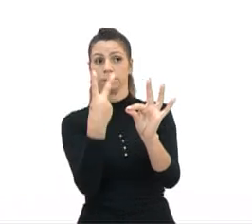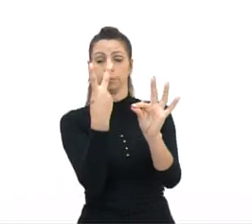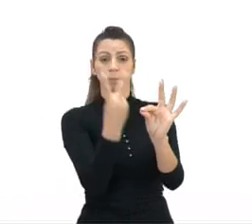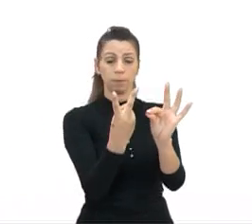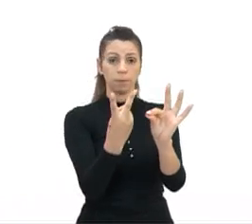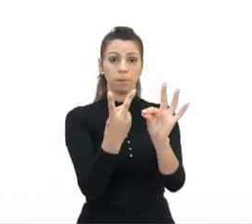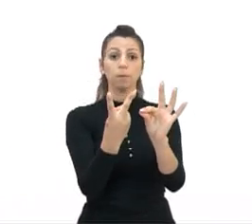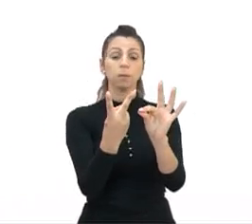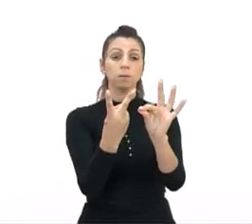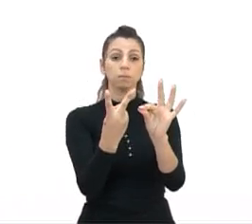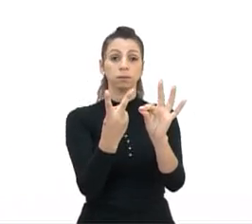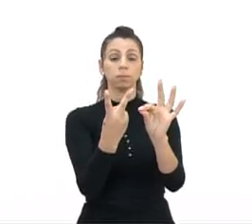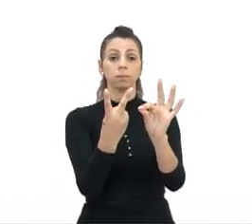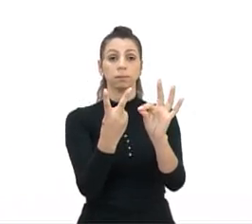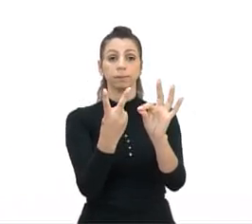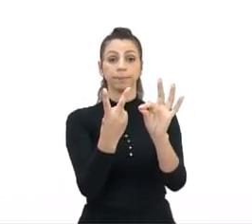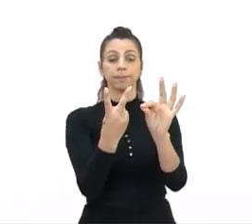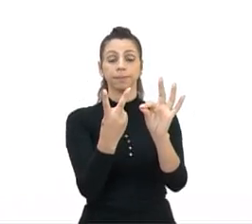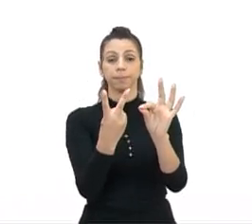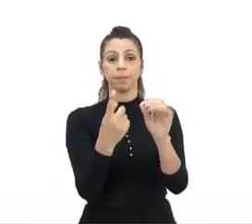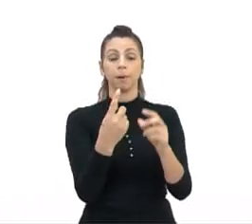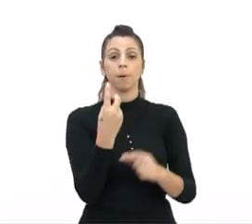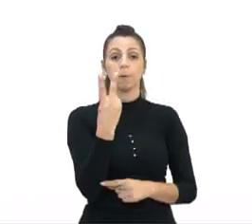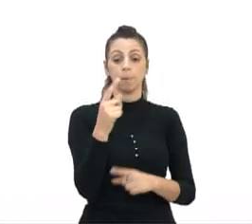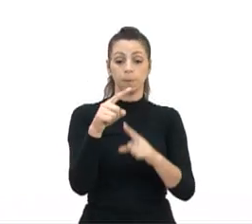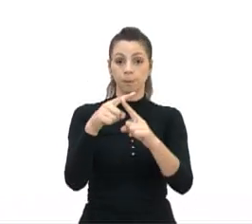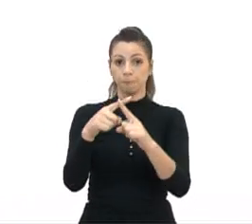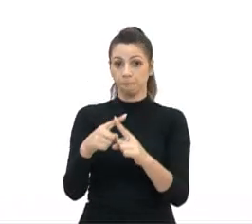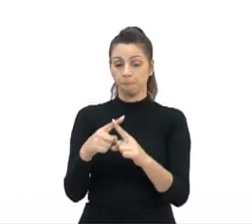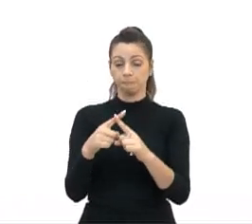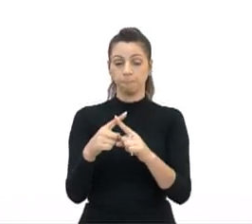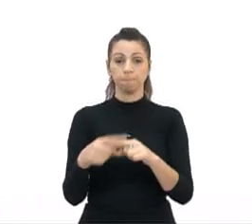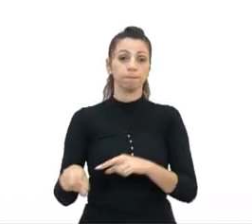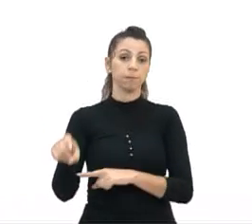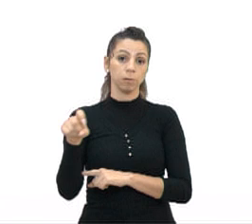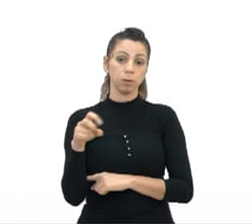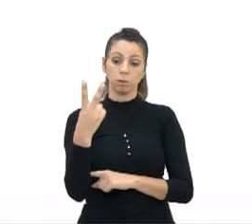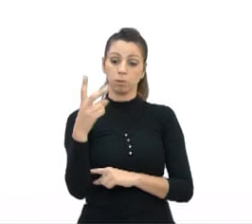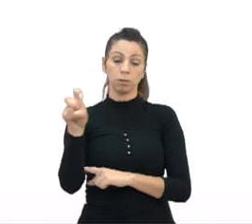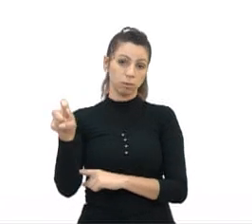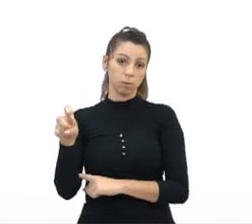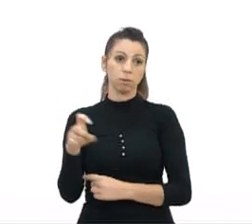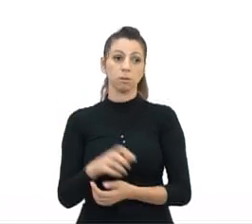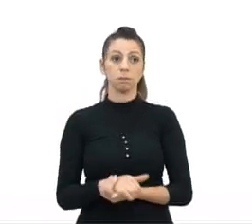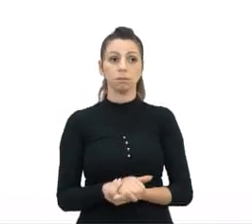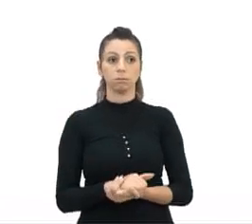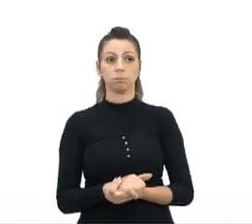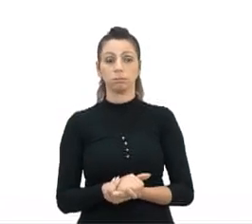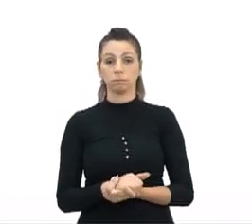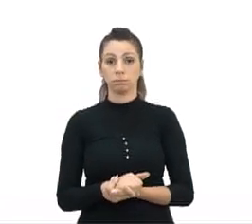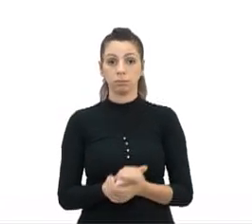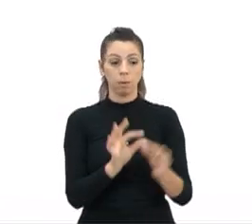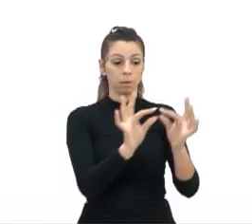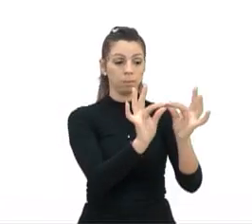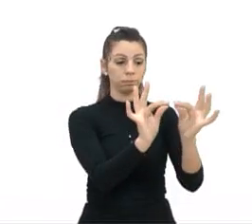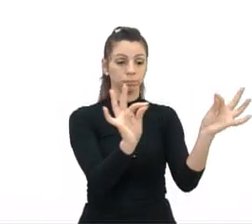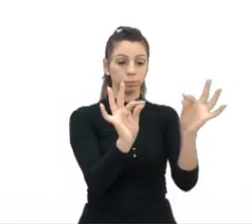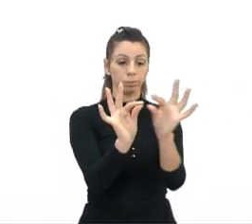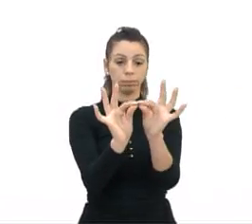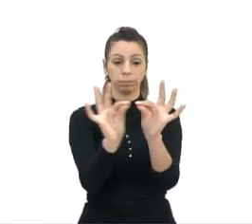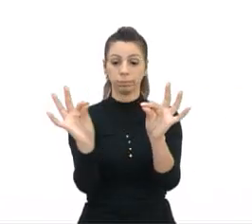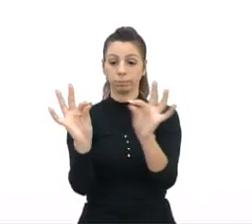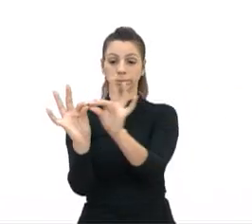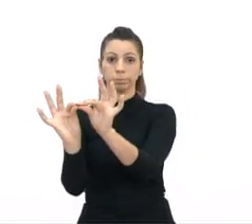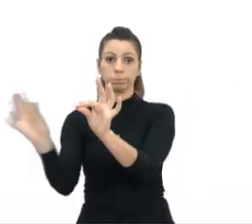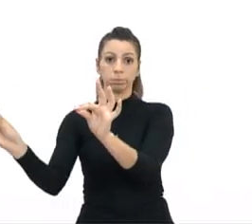então o 2 vai ser o dobro. 2 vezes x, 2x. Se a minha unidade é isso aqui,